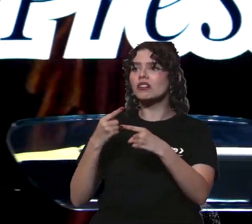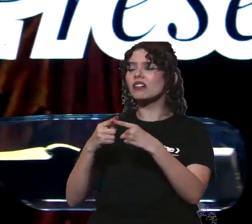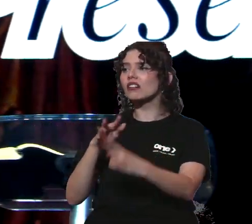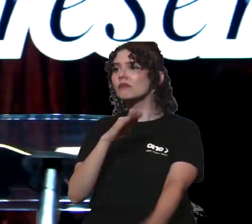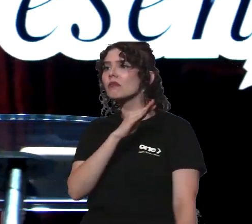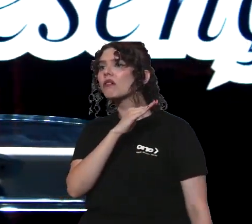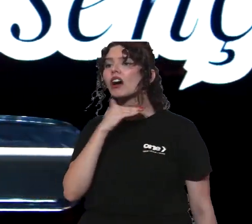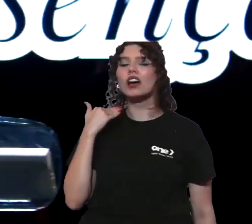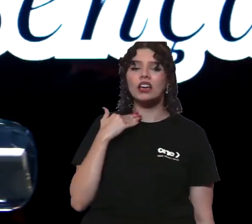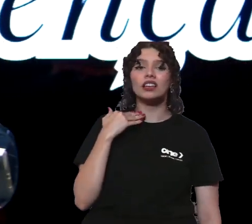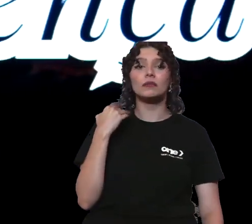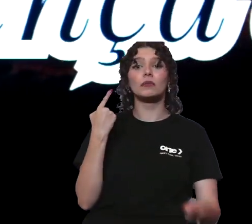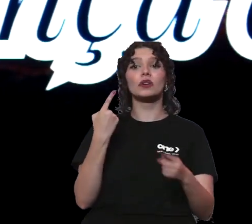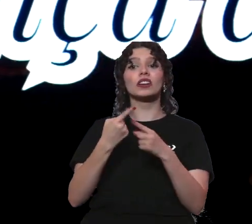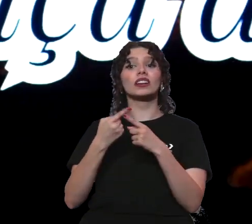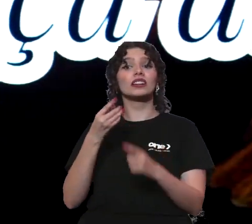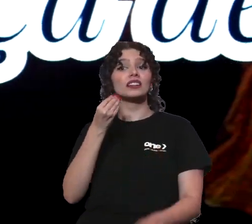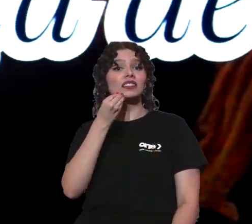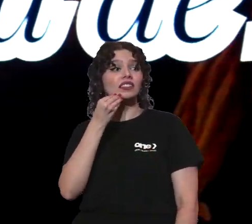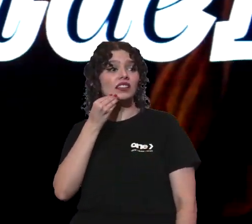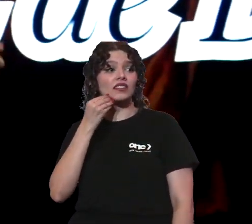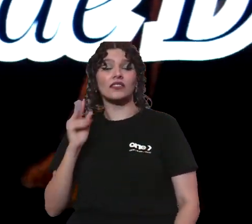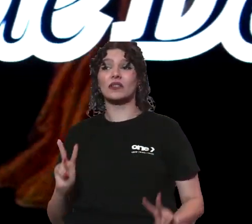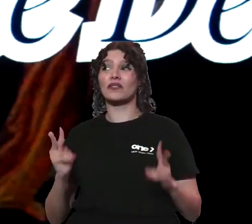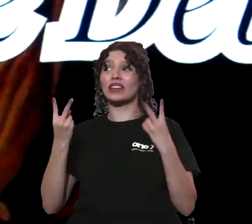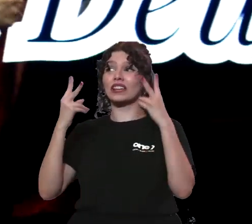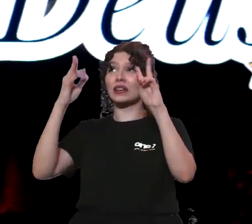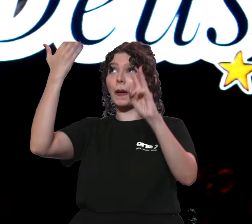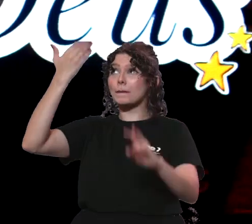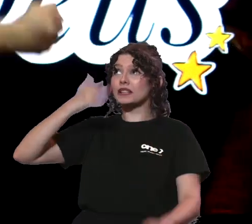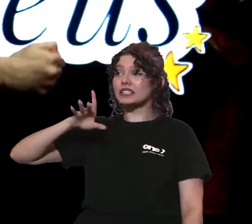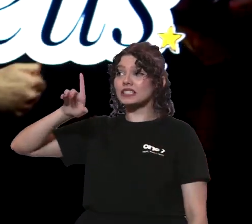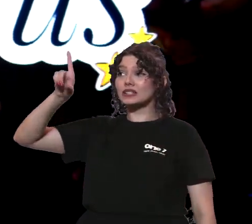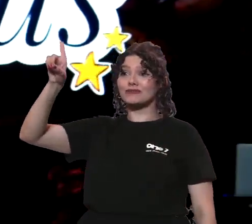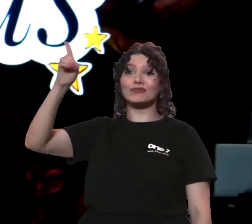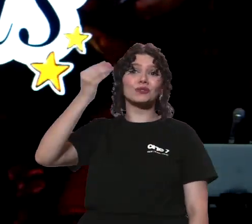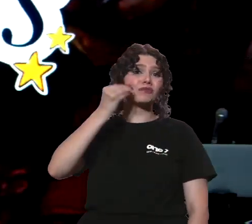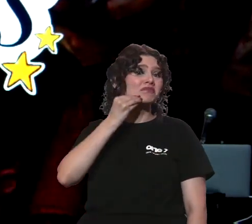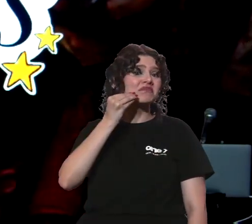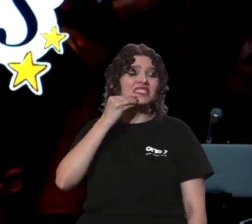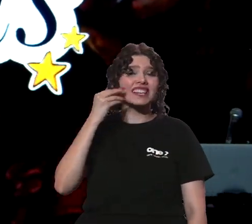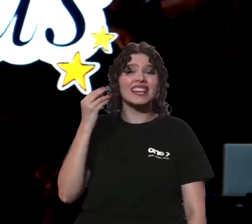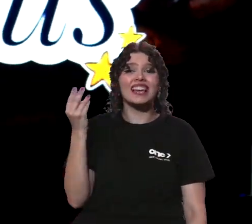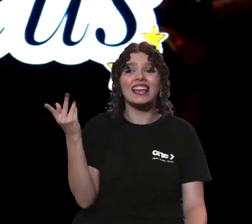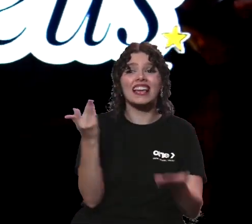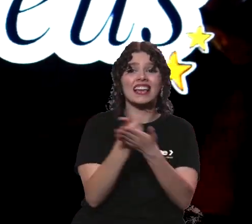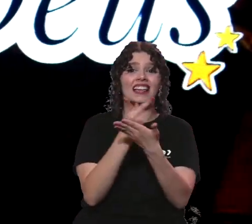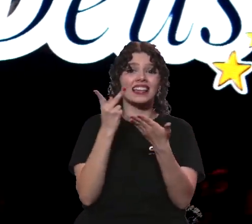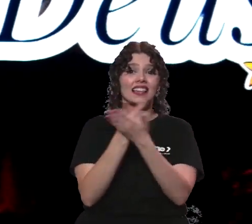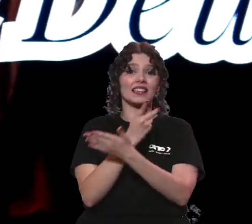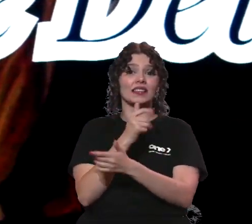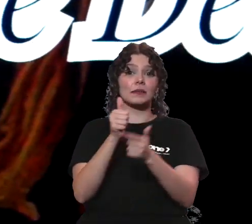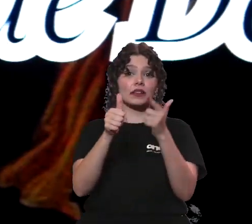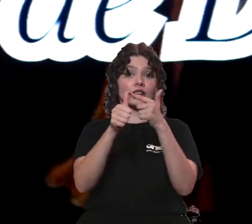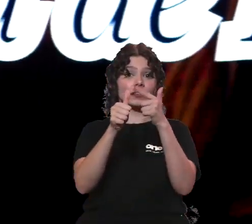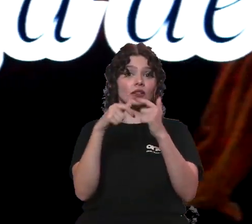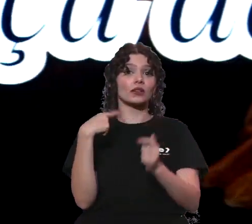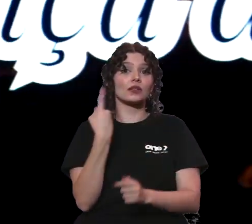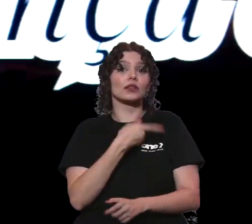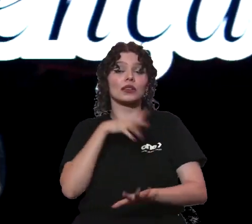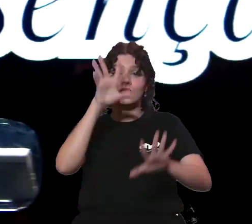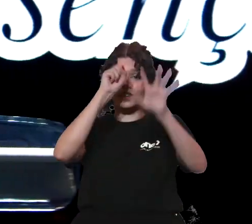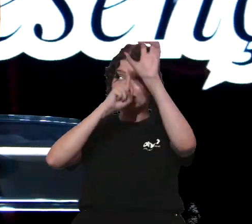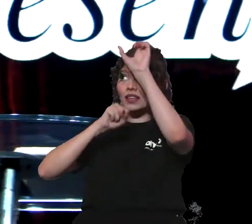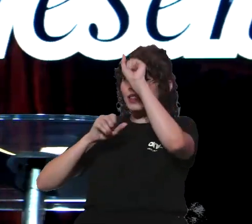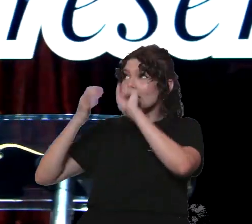Porque eles estavam tentando valorizar a presença de Deus do jeito errado. E a primeira coisa que a gente aprendeu é que na presença de Deus